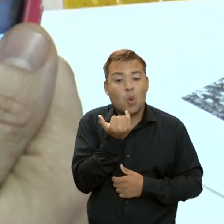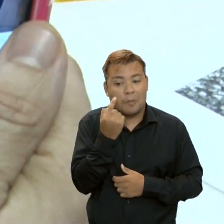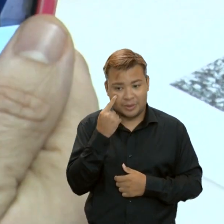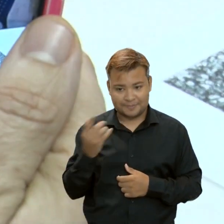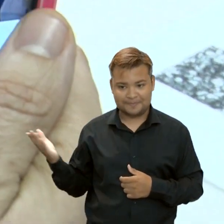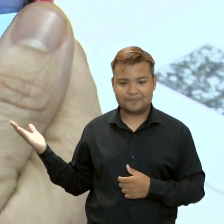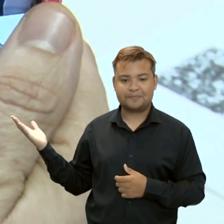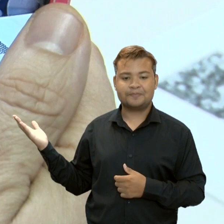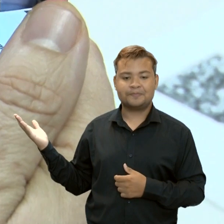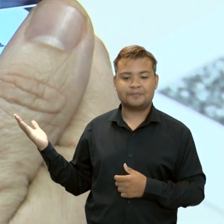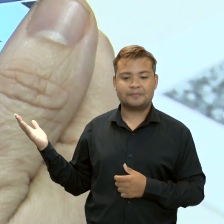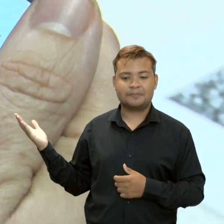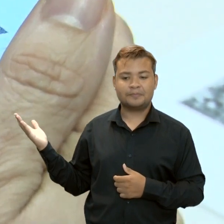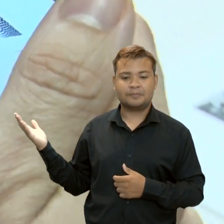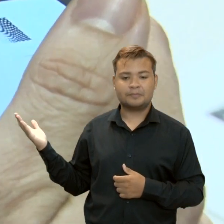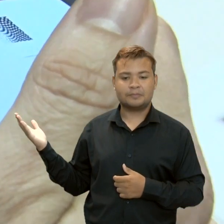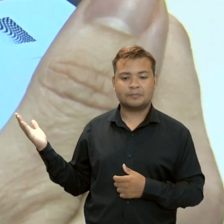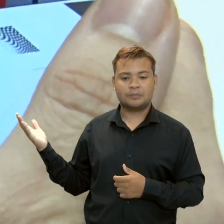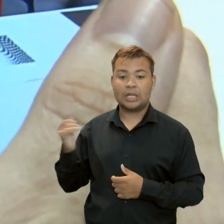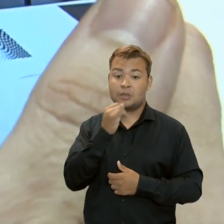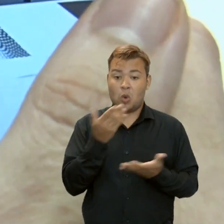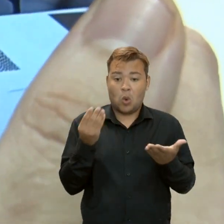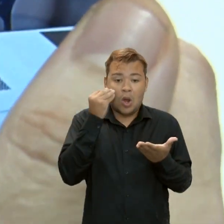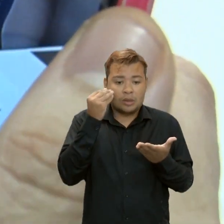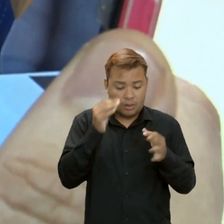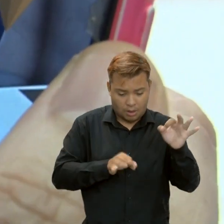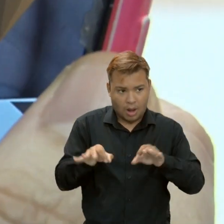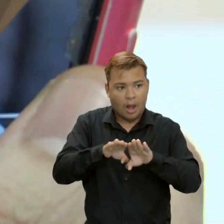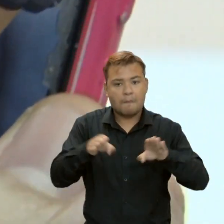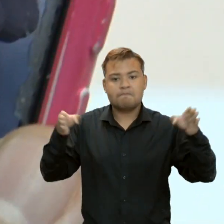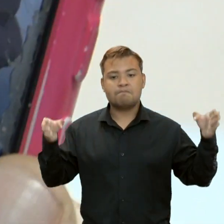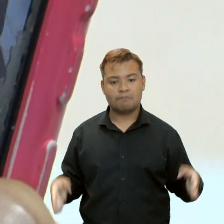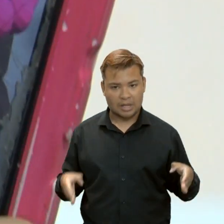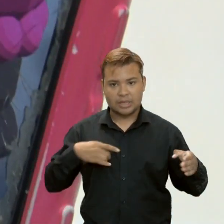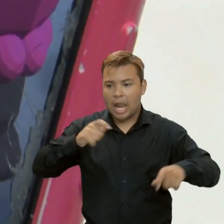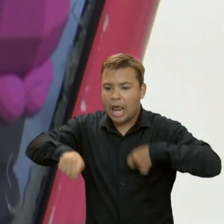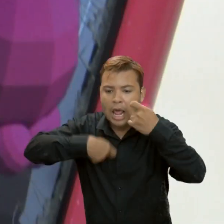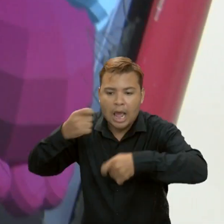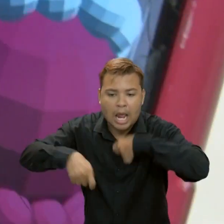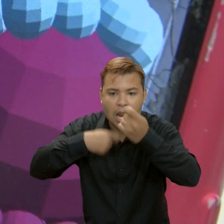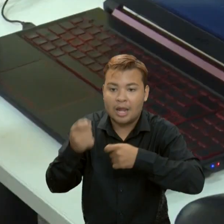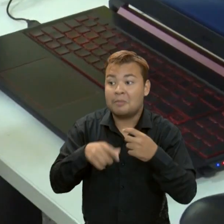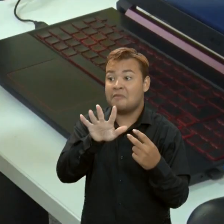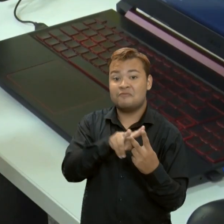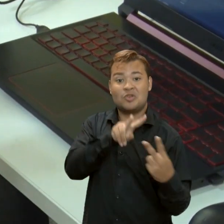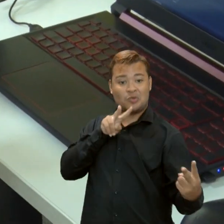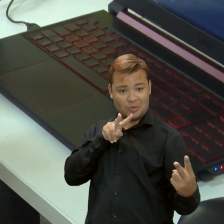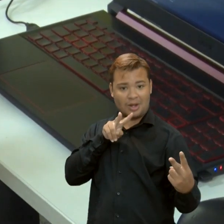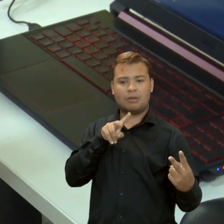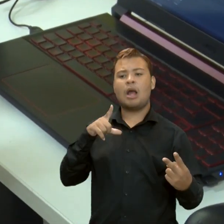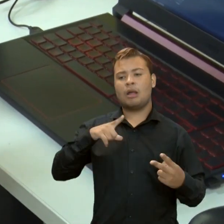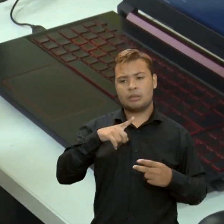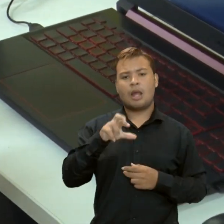gente está tentando fazer hoje aqui é uma mesa que é um banquete virtual. Então, por meio da realidade aumentada, a gente vai conseguir fazer com